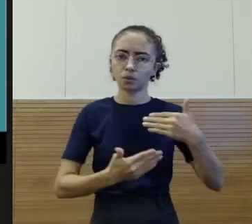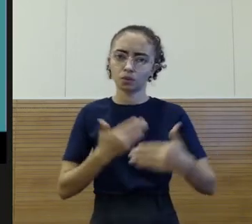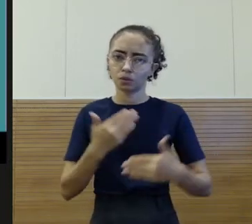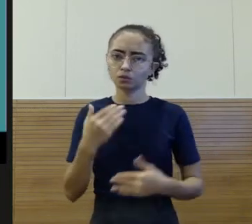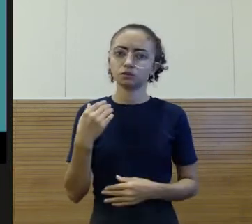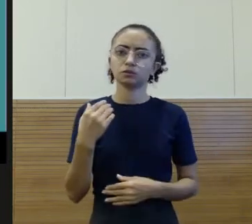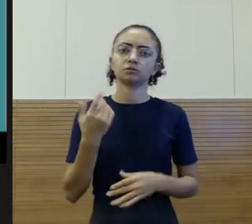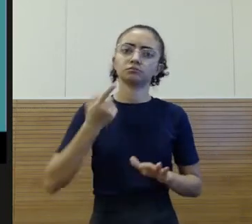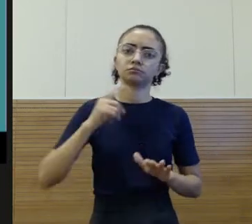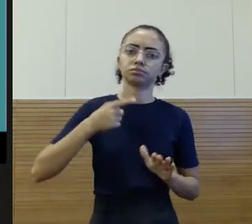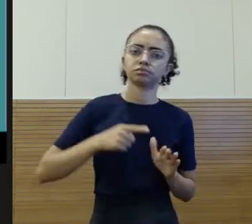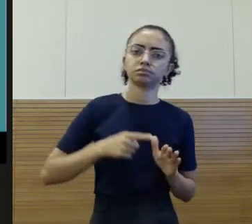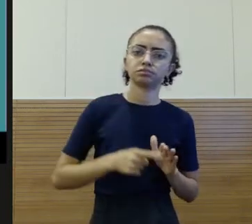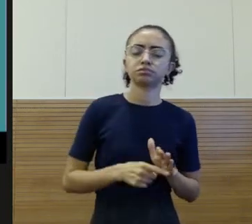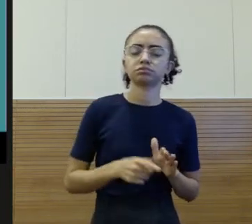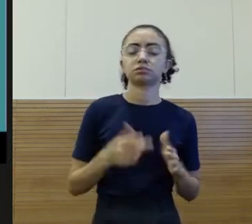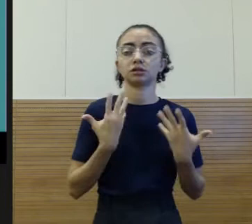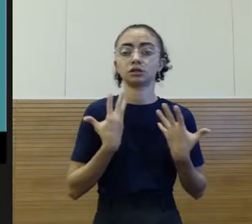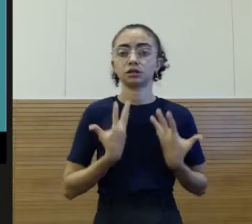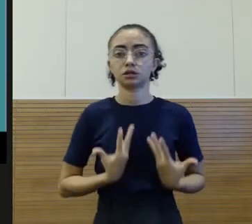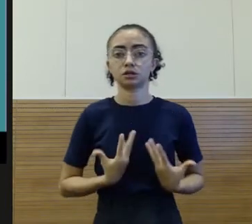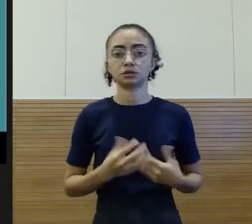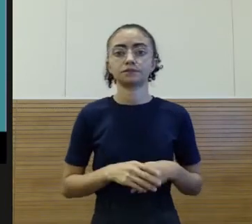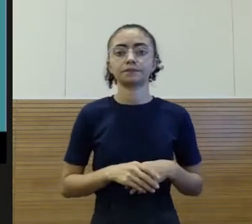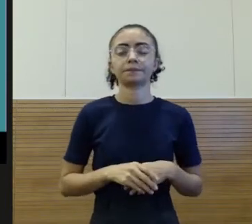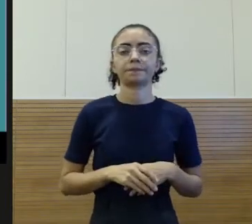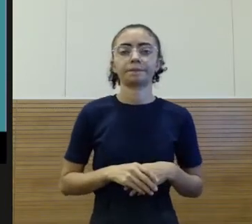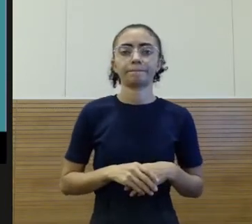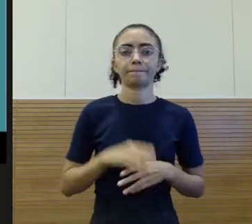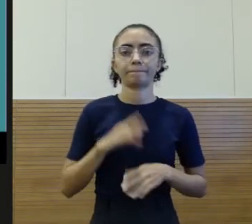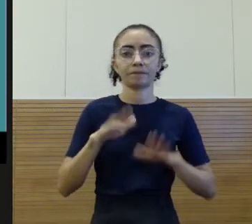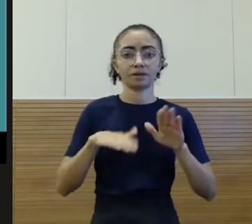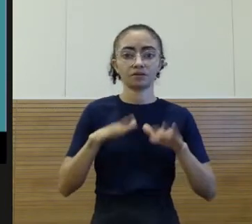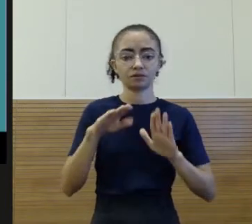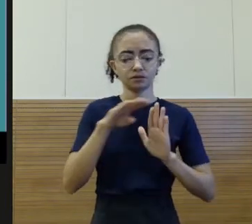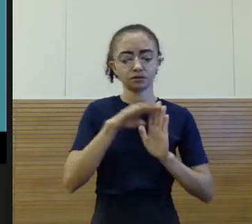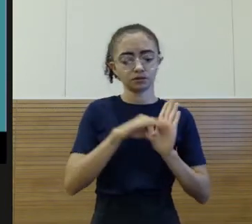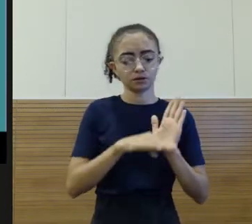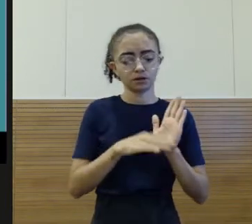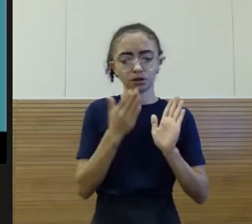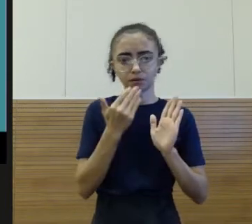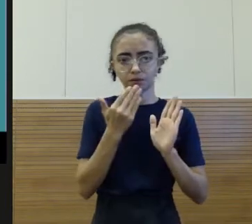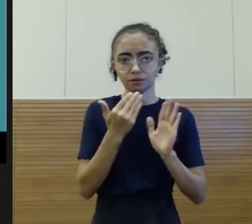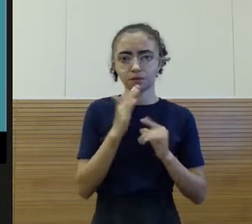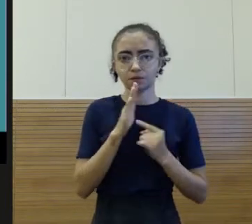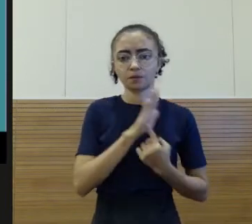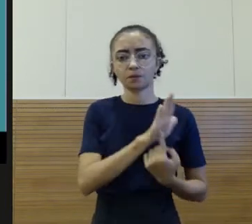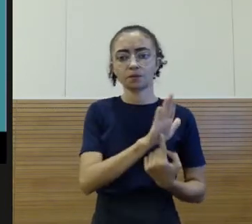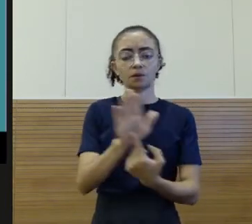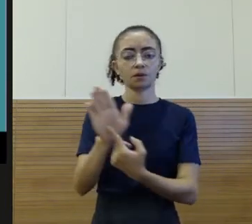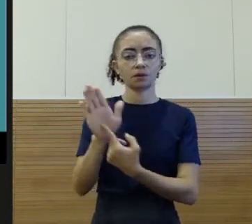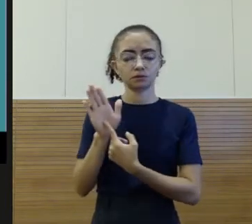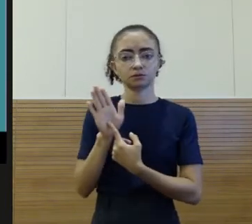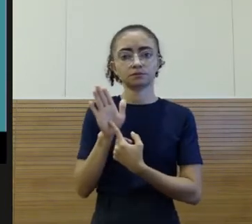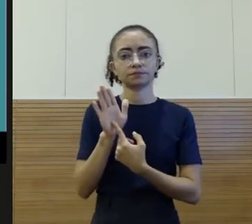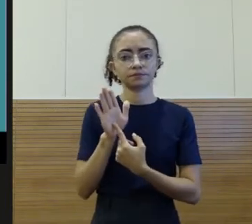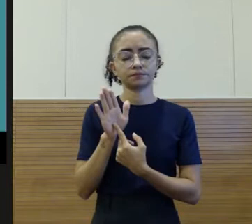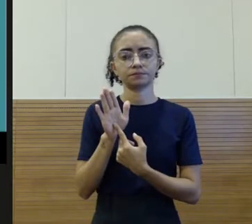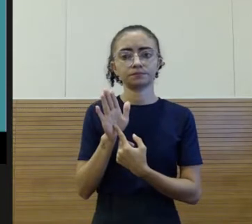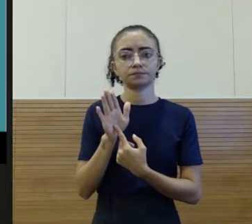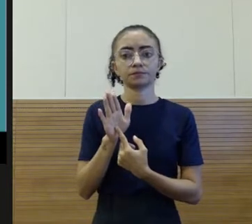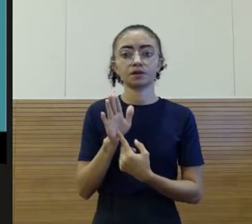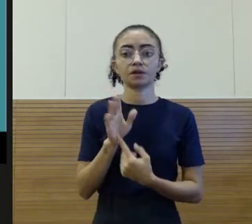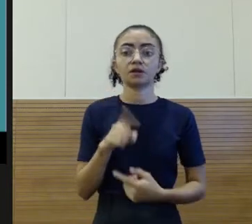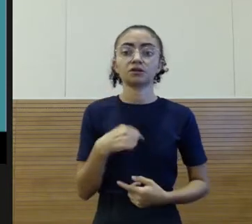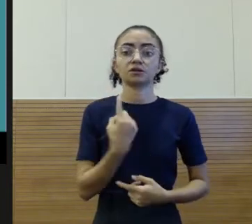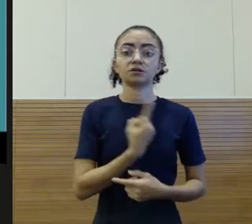vezes, como dizia Ximena, que os guias alimentares mostram que o que nós